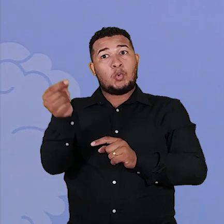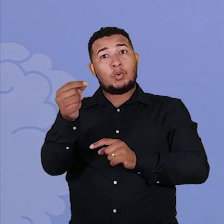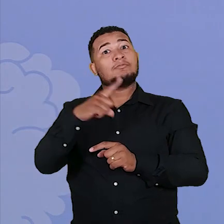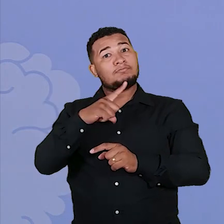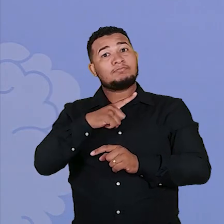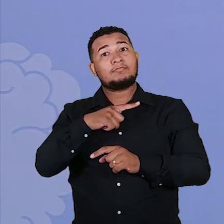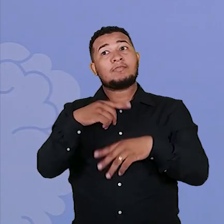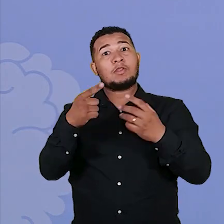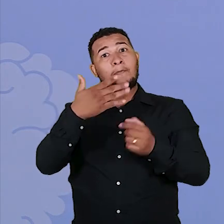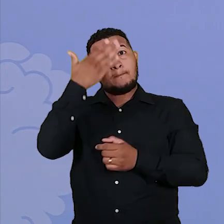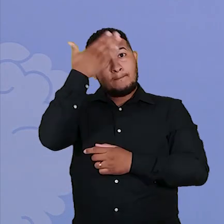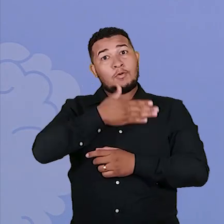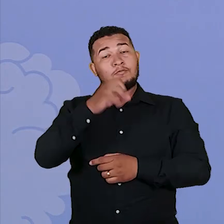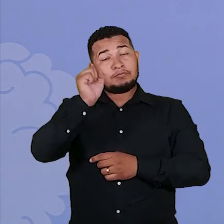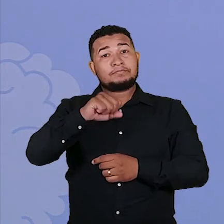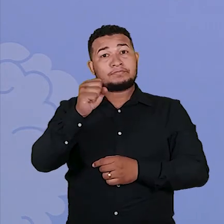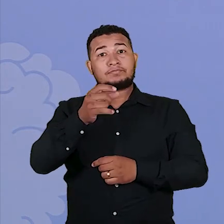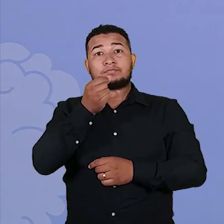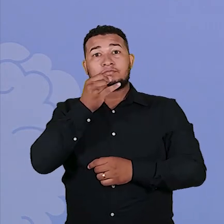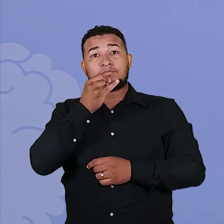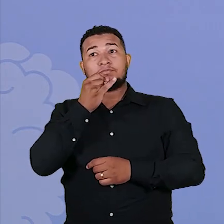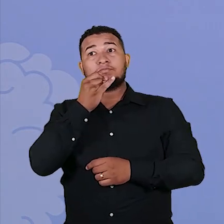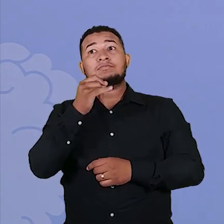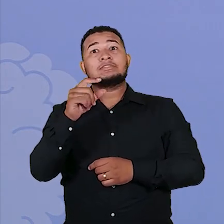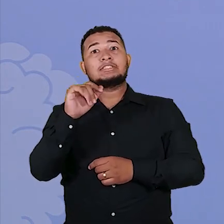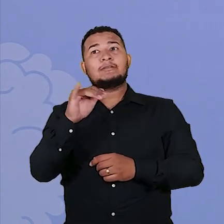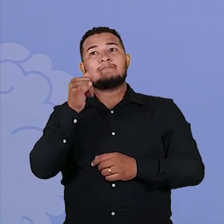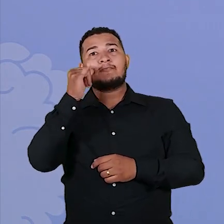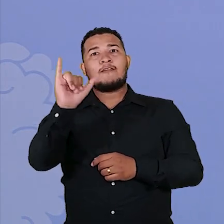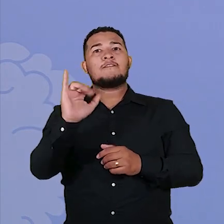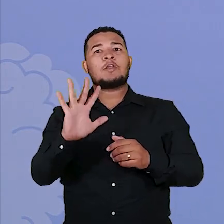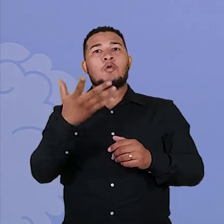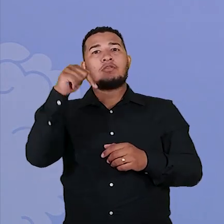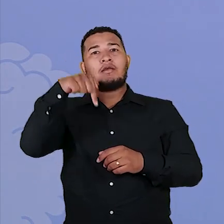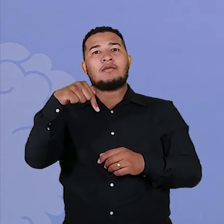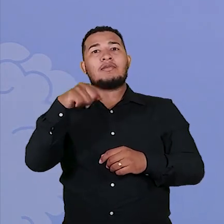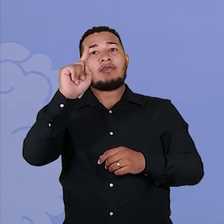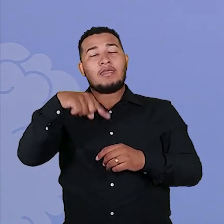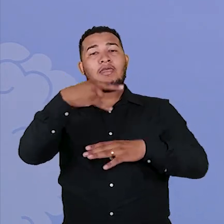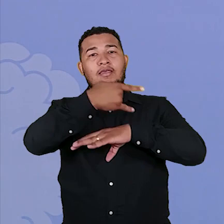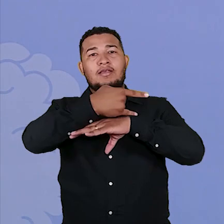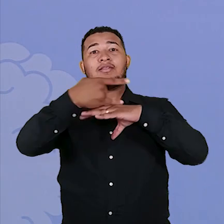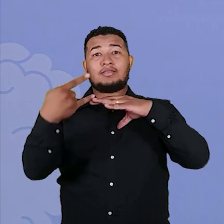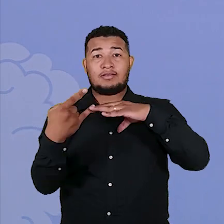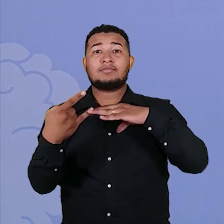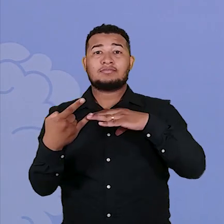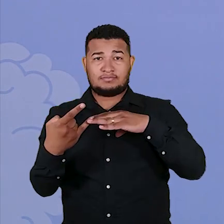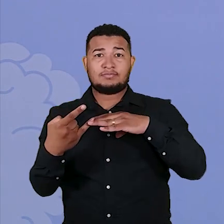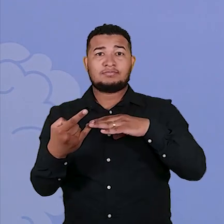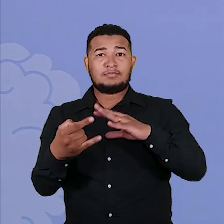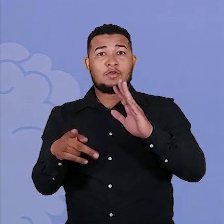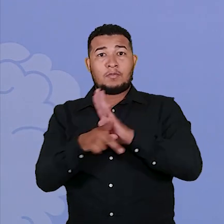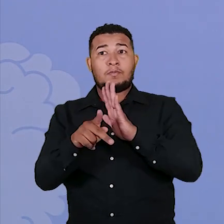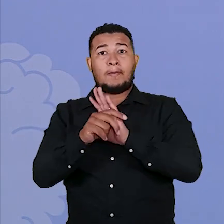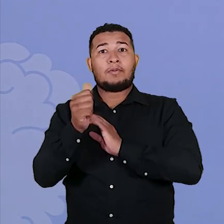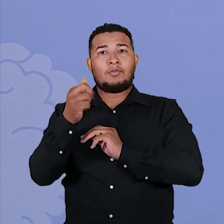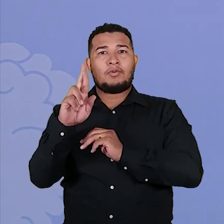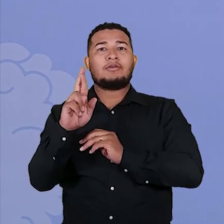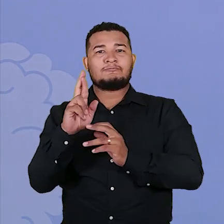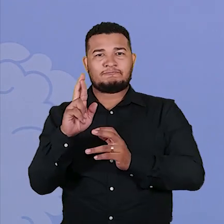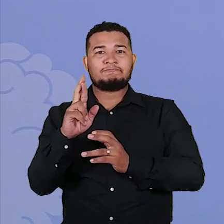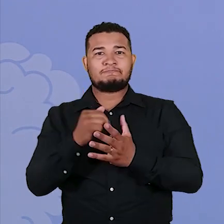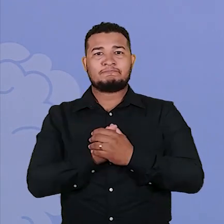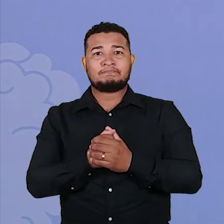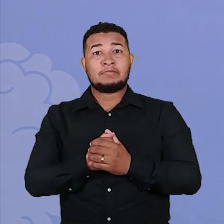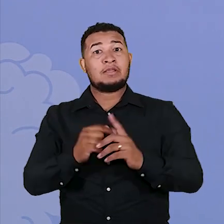realmente foi comprovado que o que impede né isso acontecer aqui é o atrito com o ar